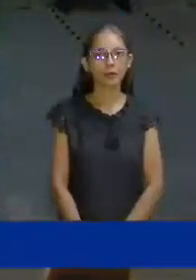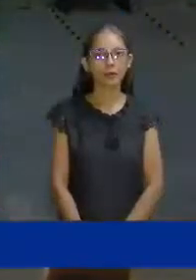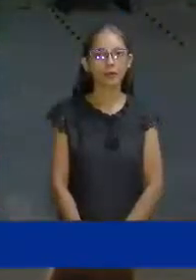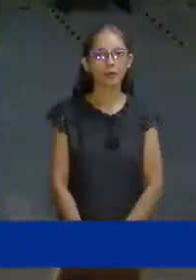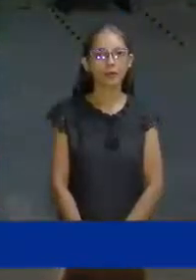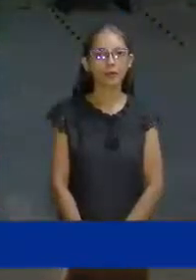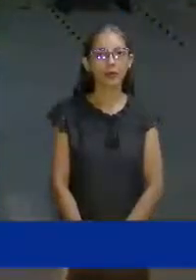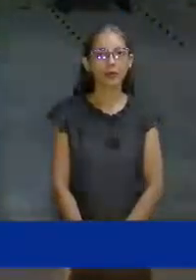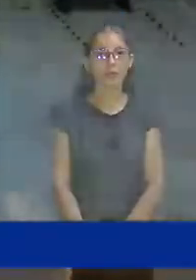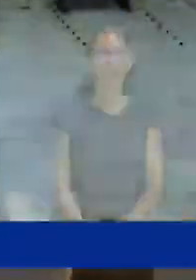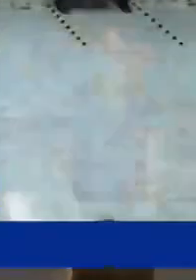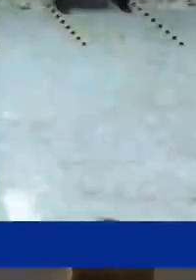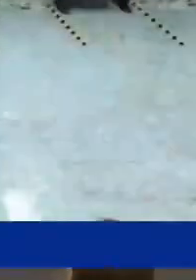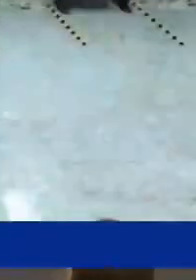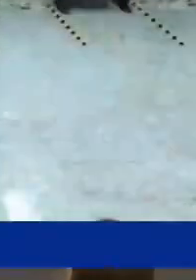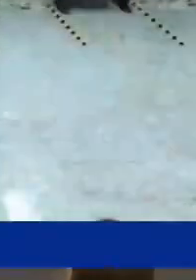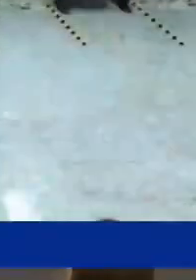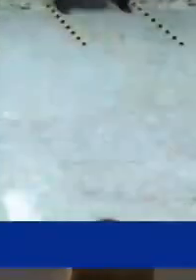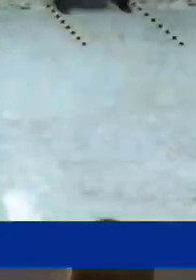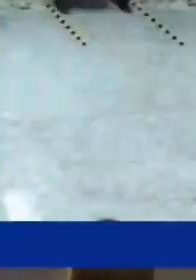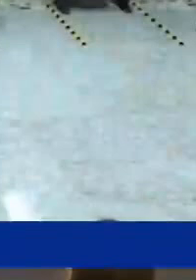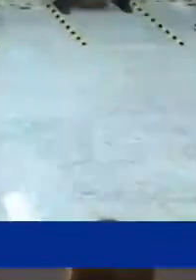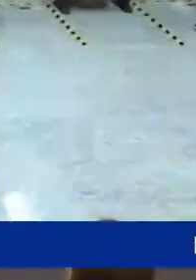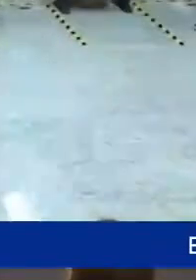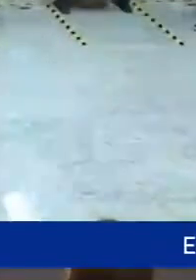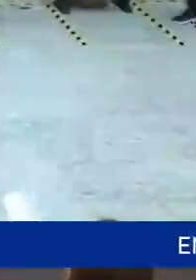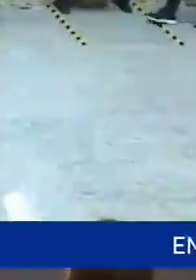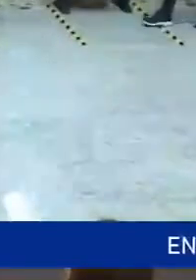Imagem ampla do plenário.